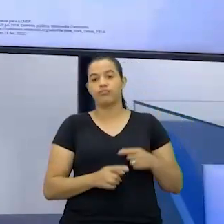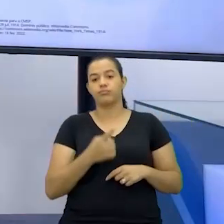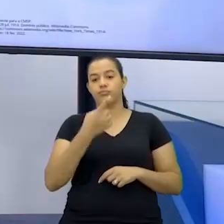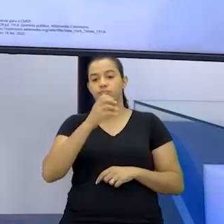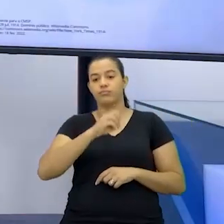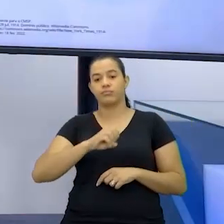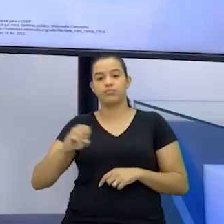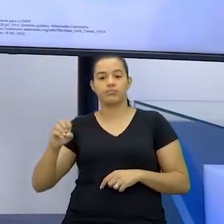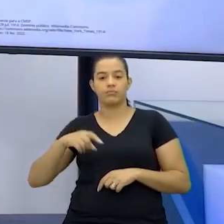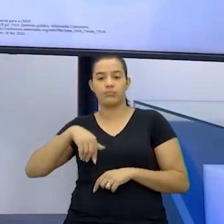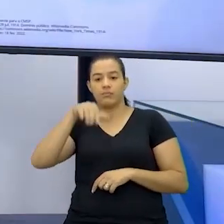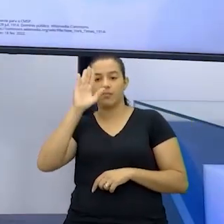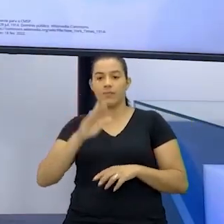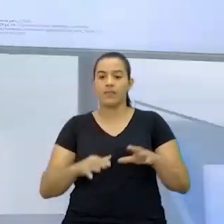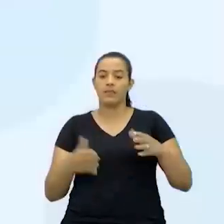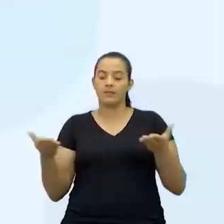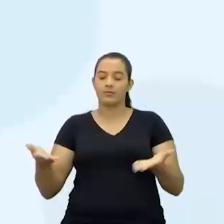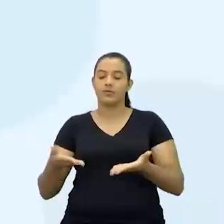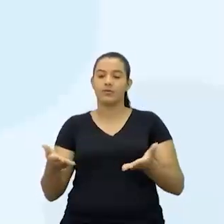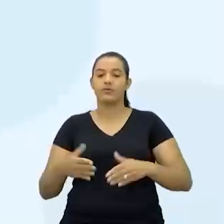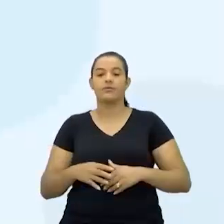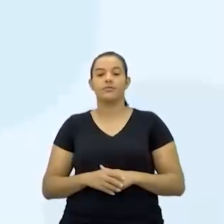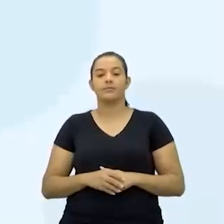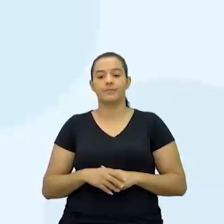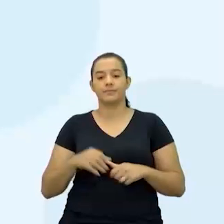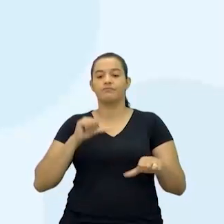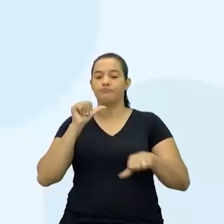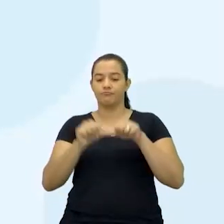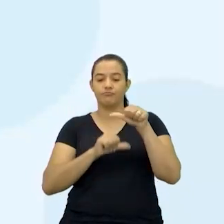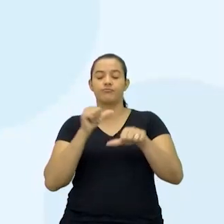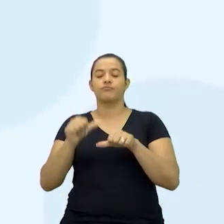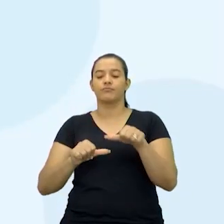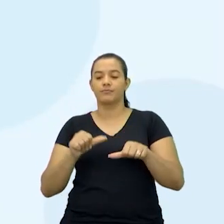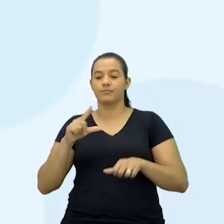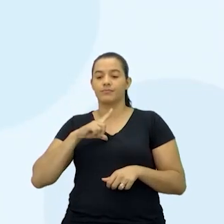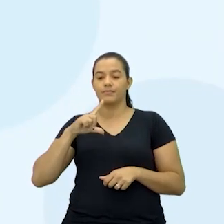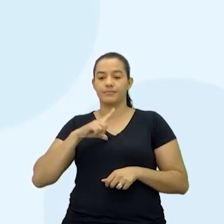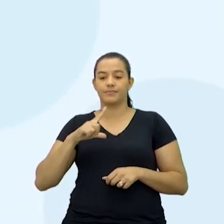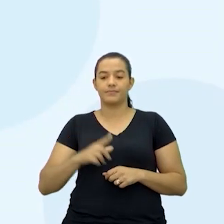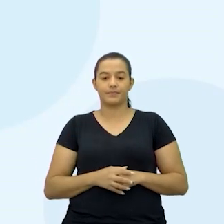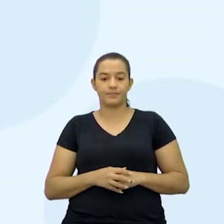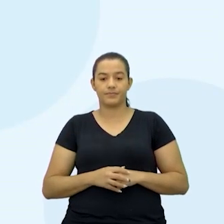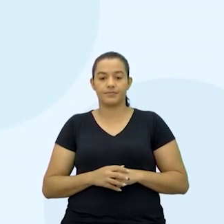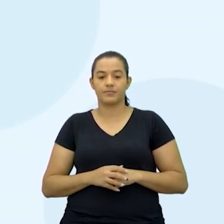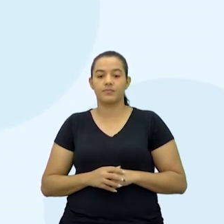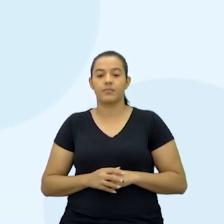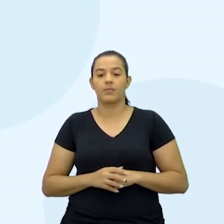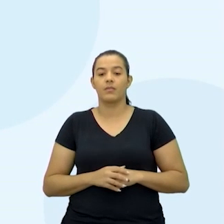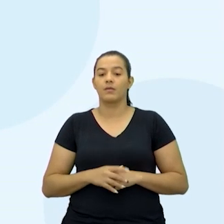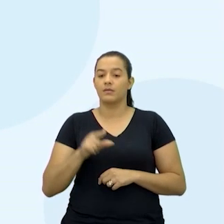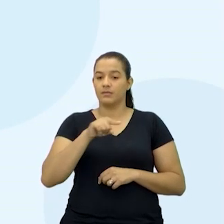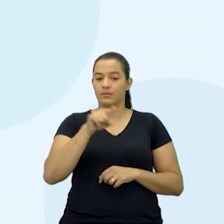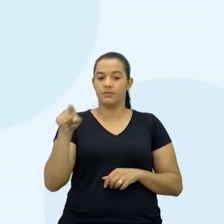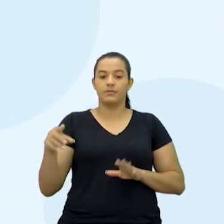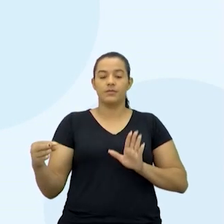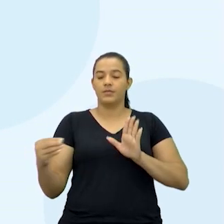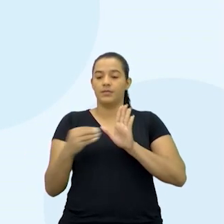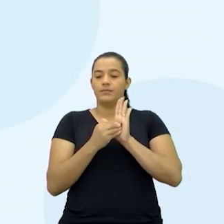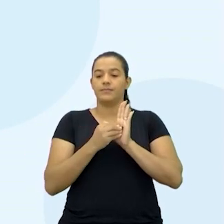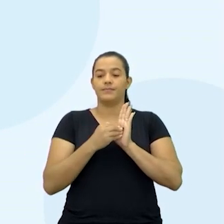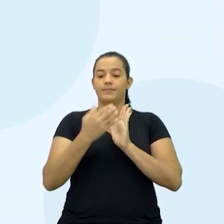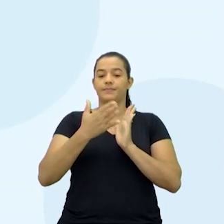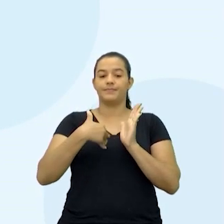anos atrás e um jornal de agora. Perceber como mudou o tipo de informação, a primeira página. Então, anota aí no